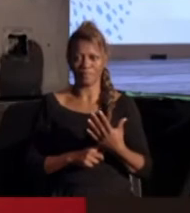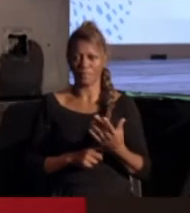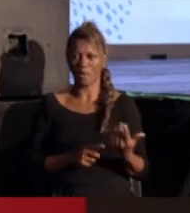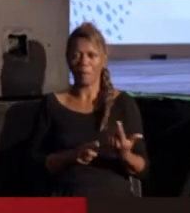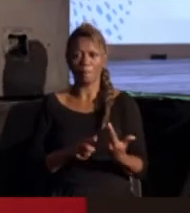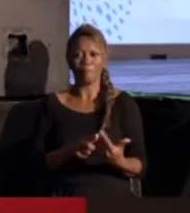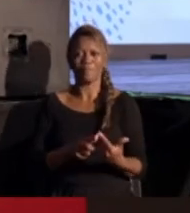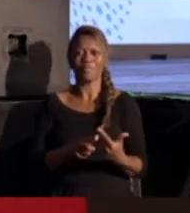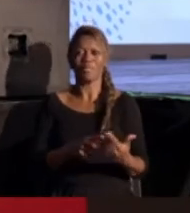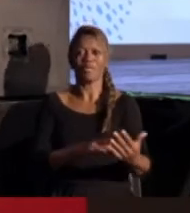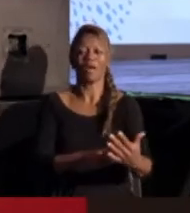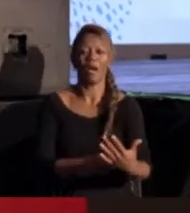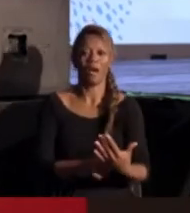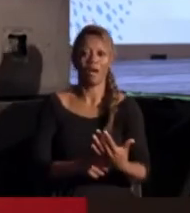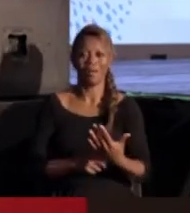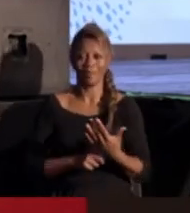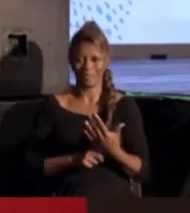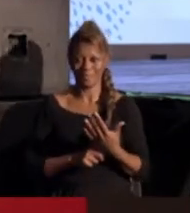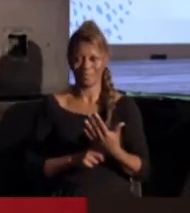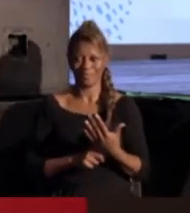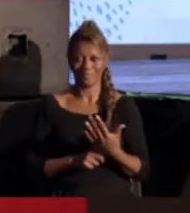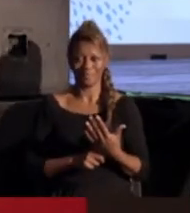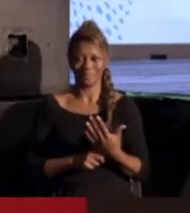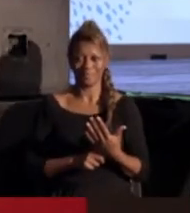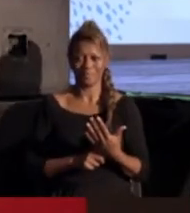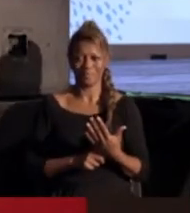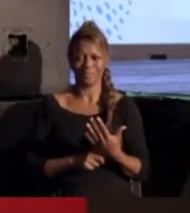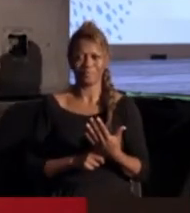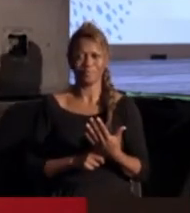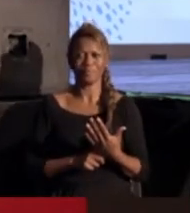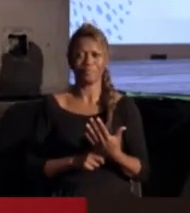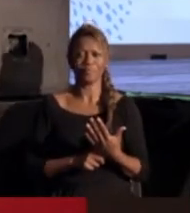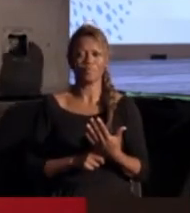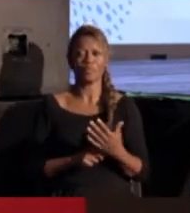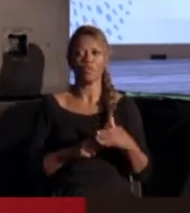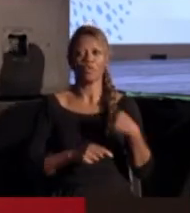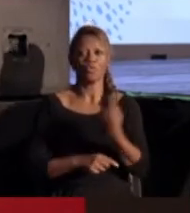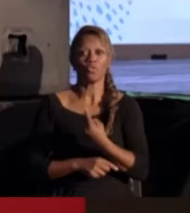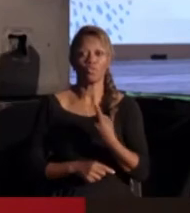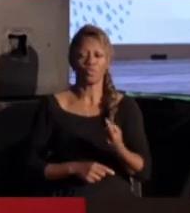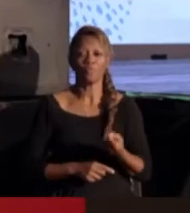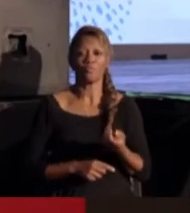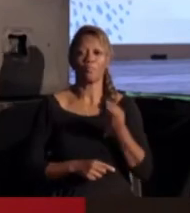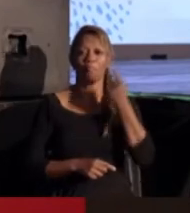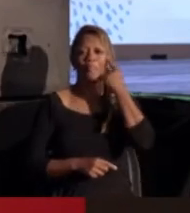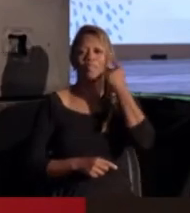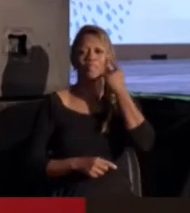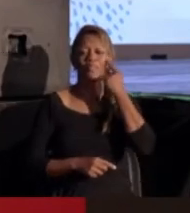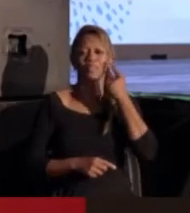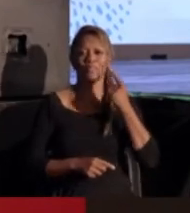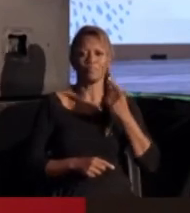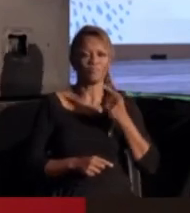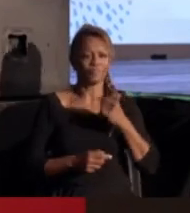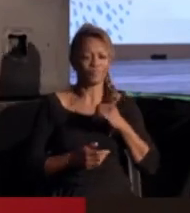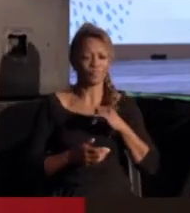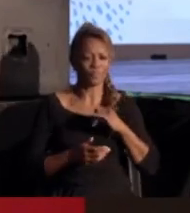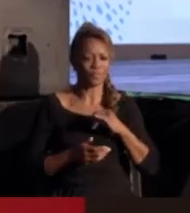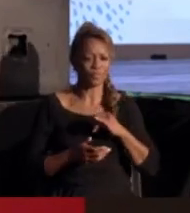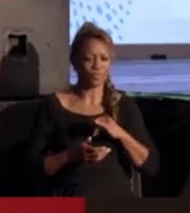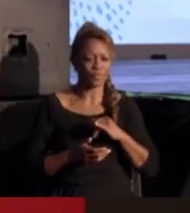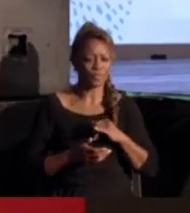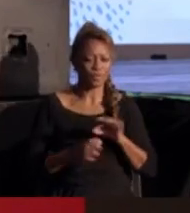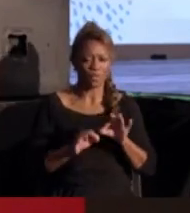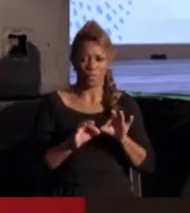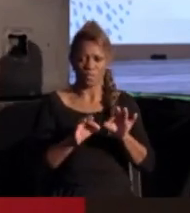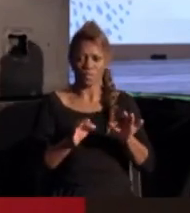pequeno recuo. É um recuo tão grande que nós poderíamos dizer que ela nunca esteve lá. Então, não se trata de um